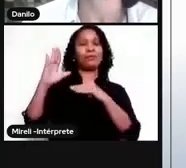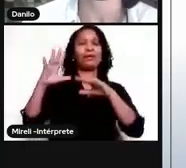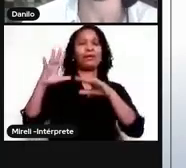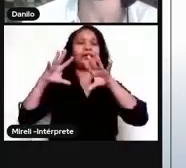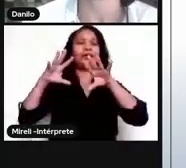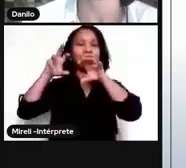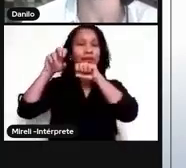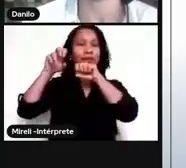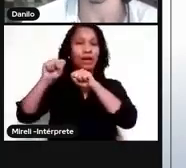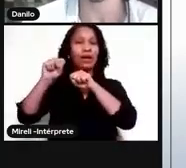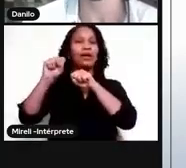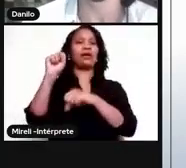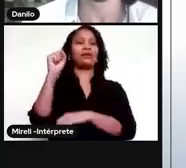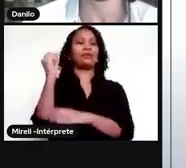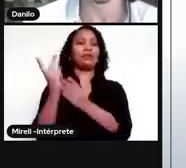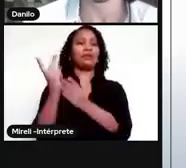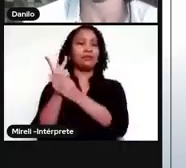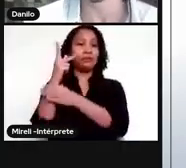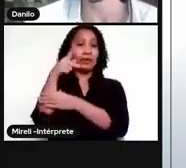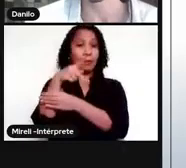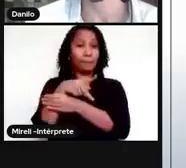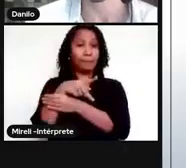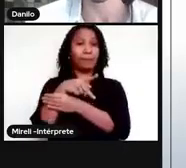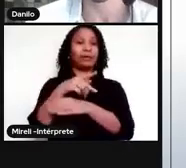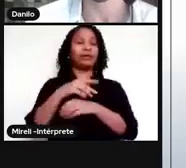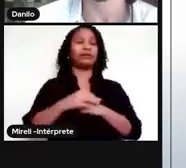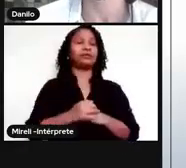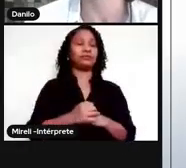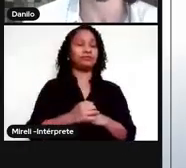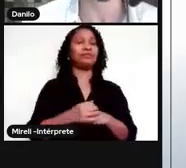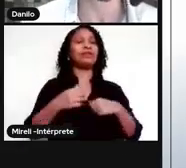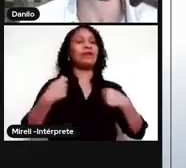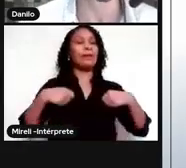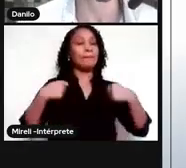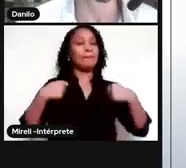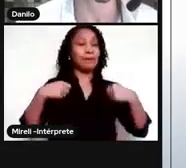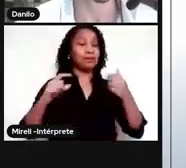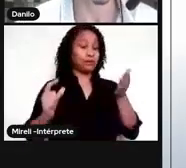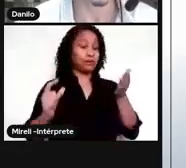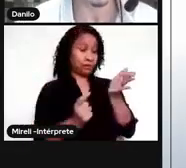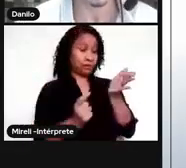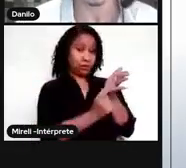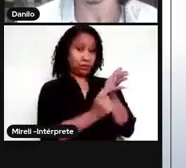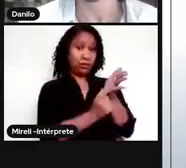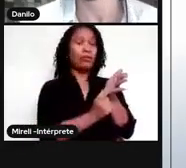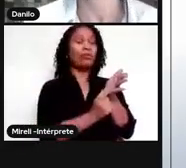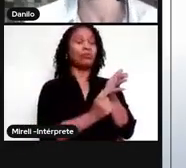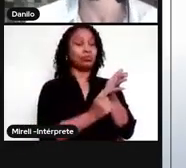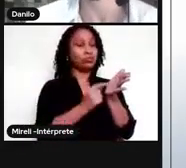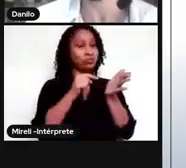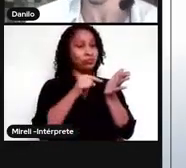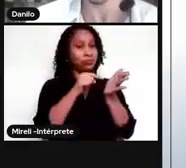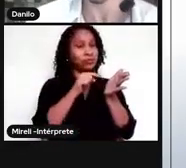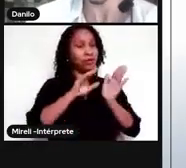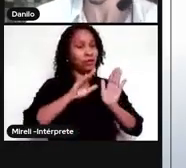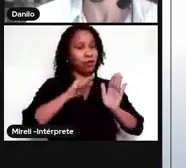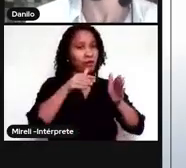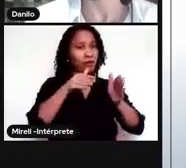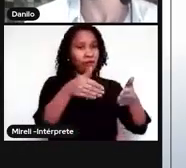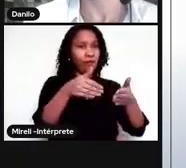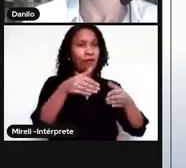vê a necessidade de estudar ou de usar programas de distribuição de espécies para analisar a distribuição de fungos, que ainda é